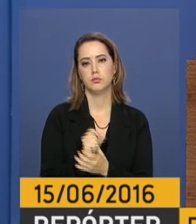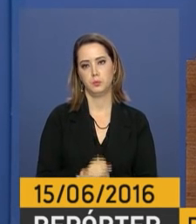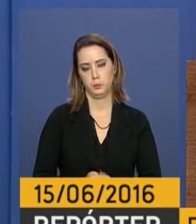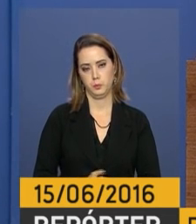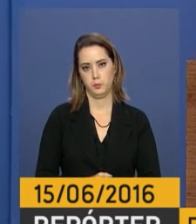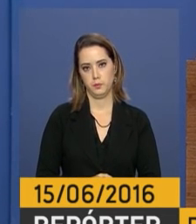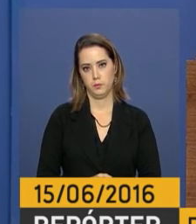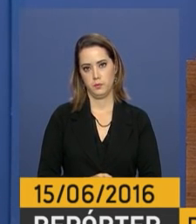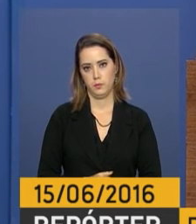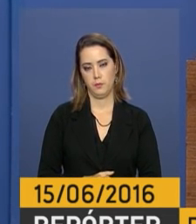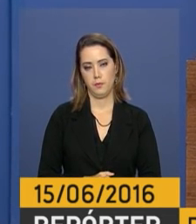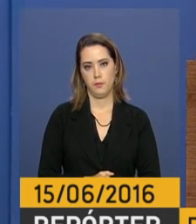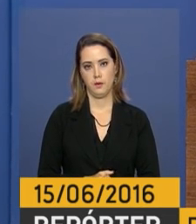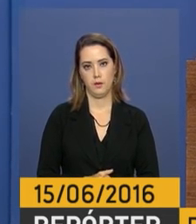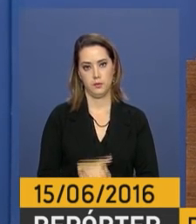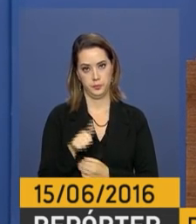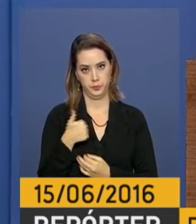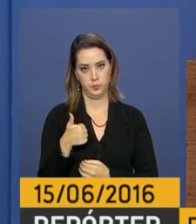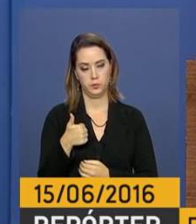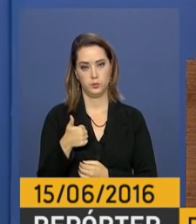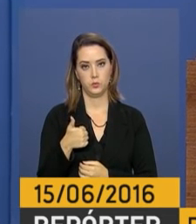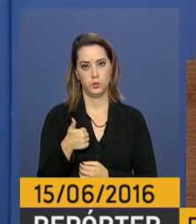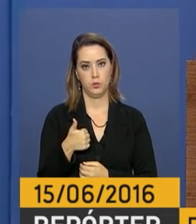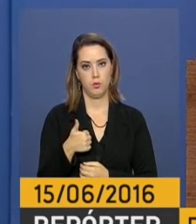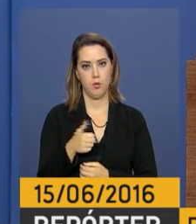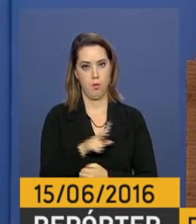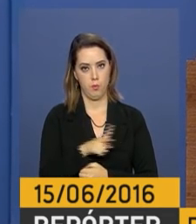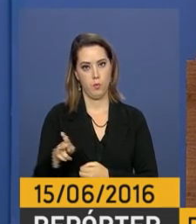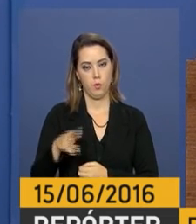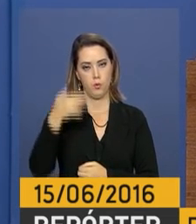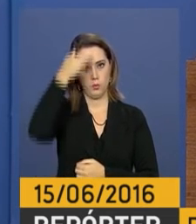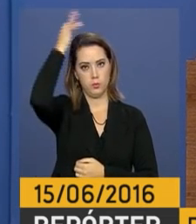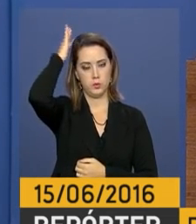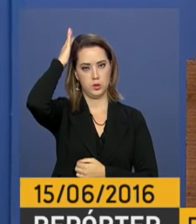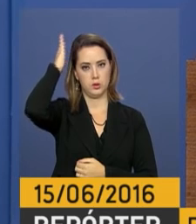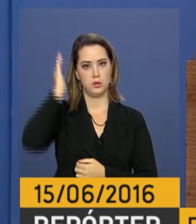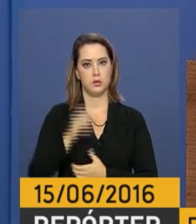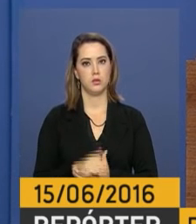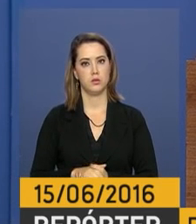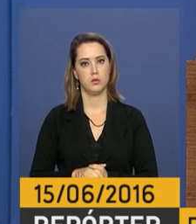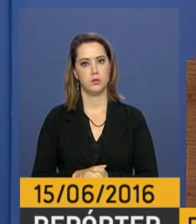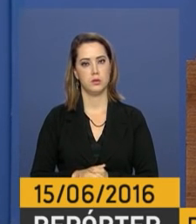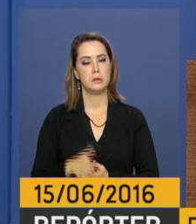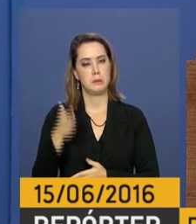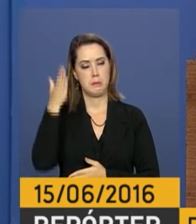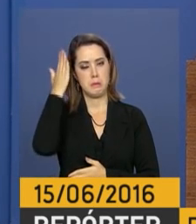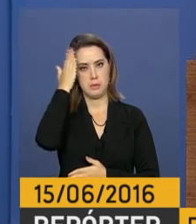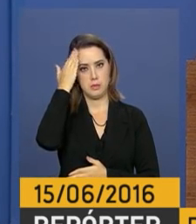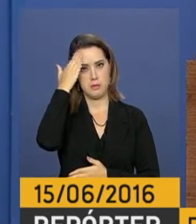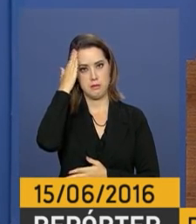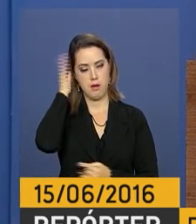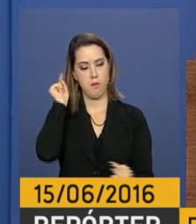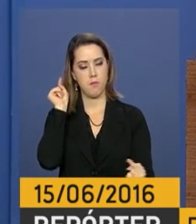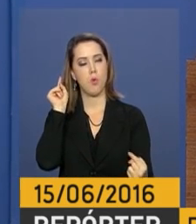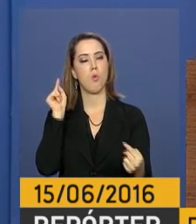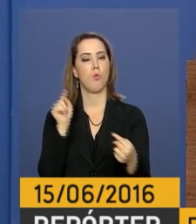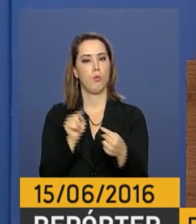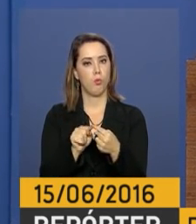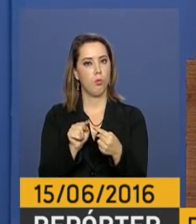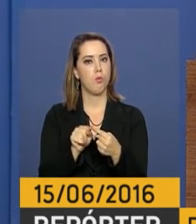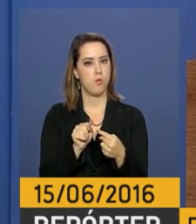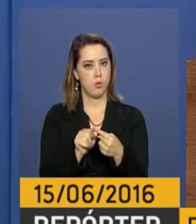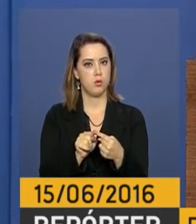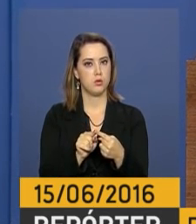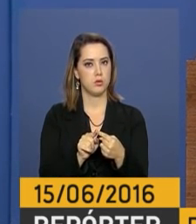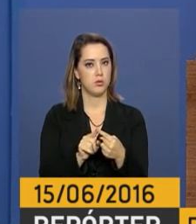lugar, eh, o presidente Temer, eh, está concordando como